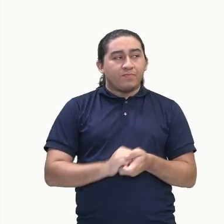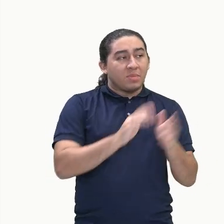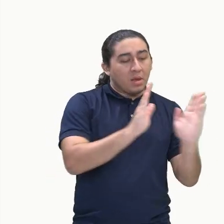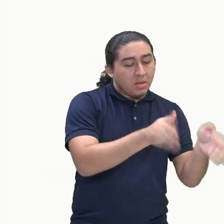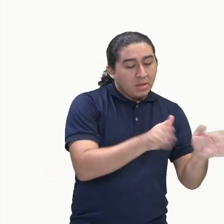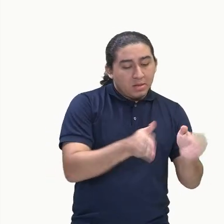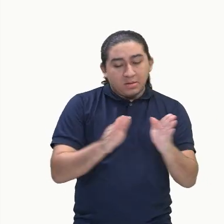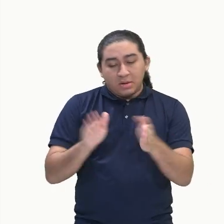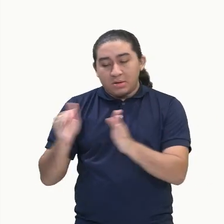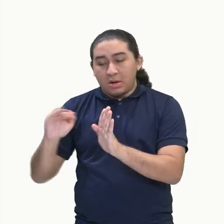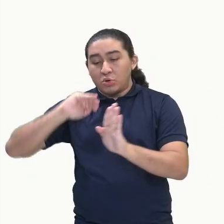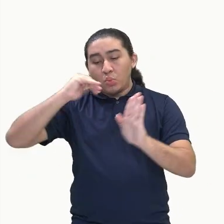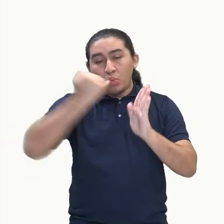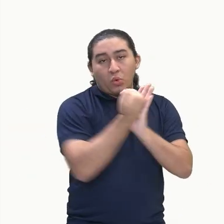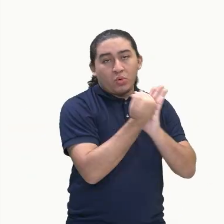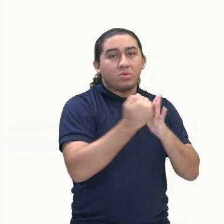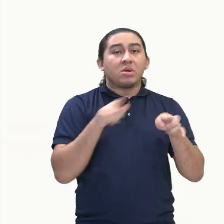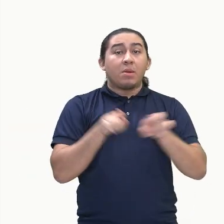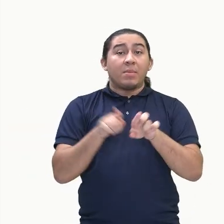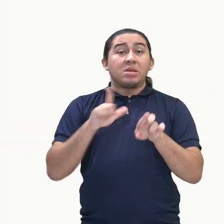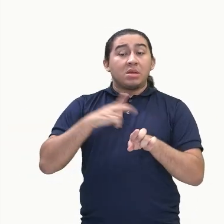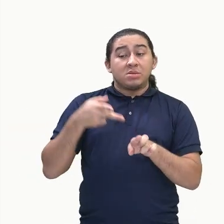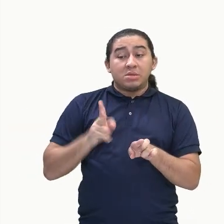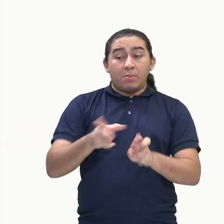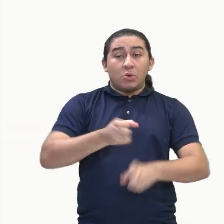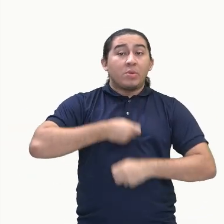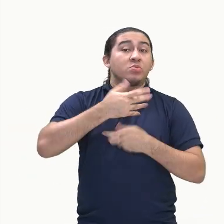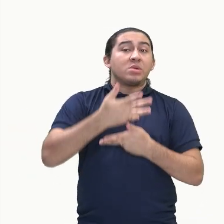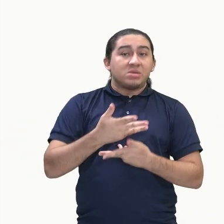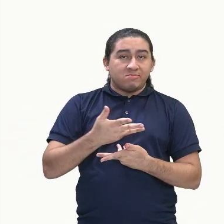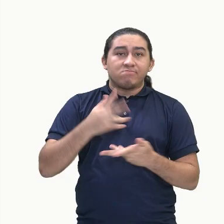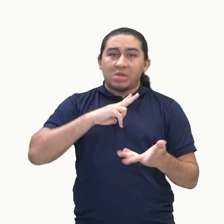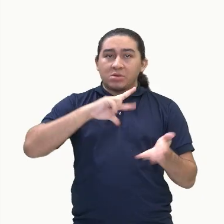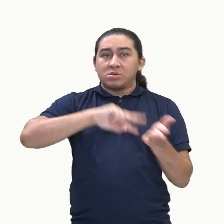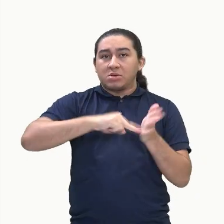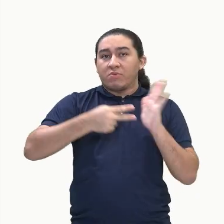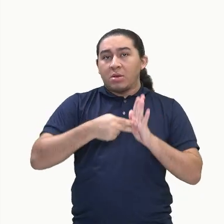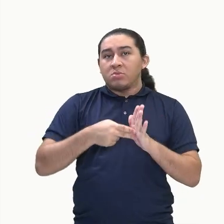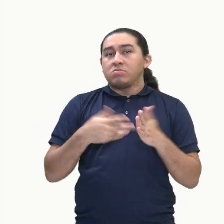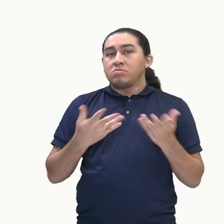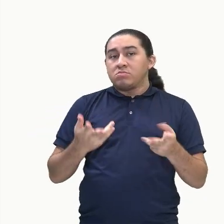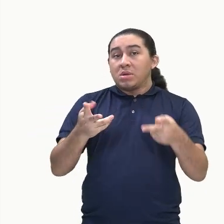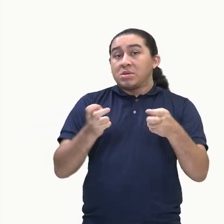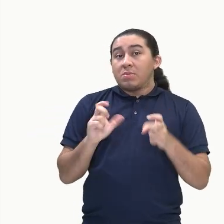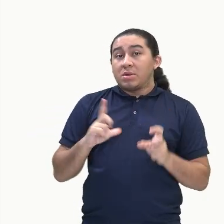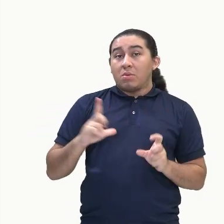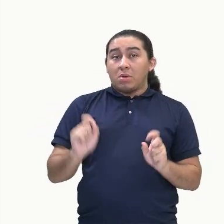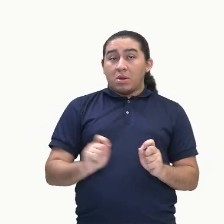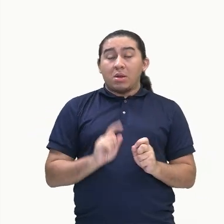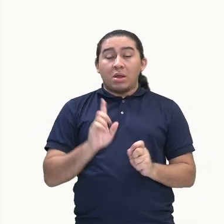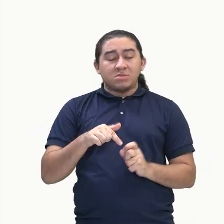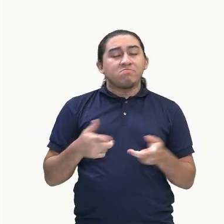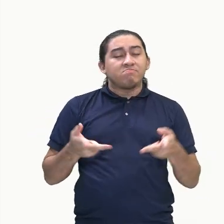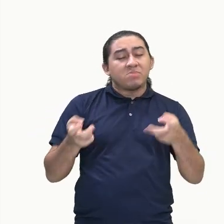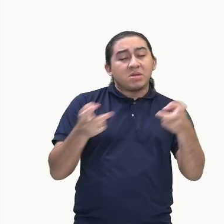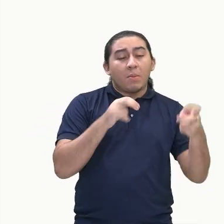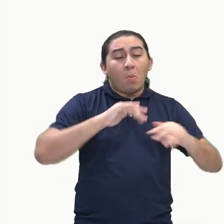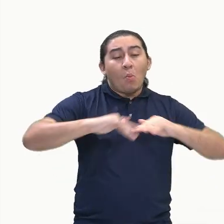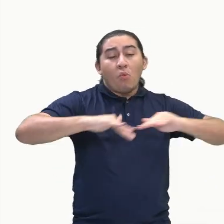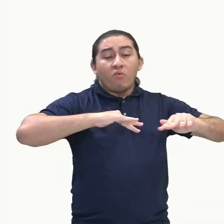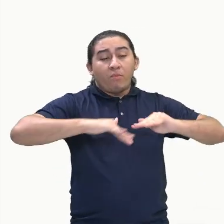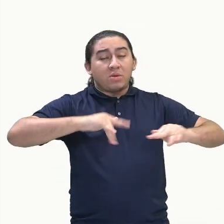momento você vai estar passando uma mensagem. Vou perceber então que eu preciso enxergar que esse movimento ele segue